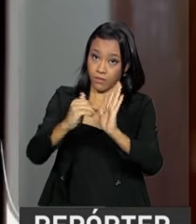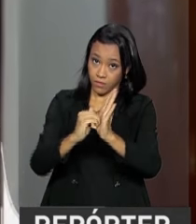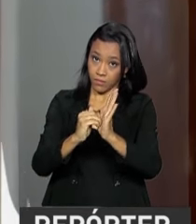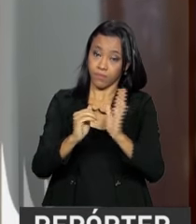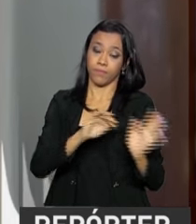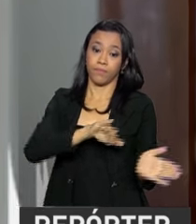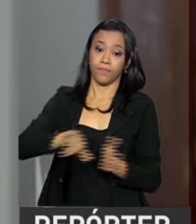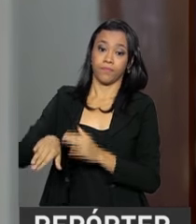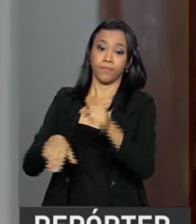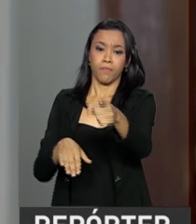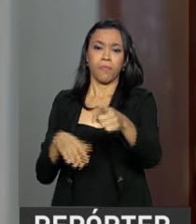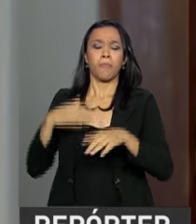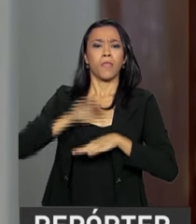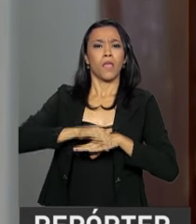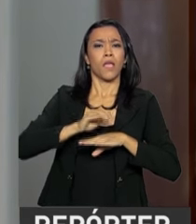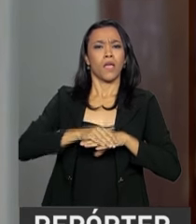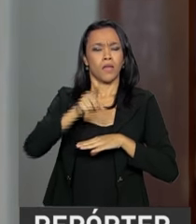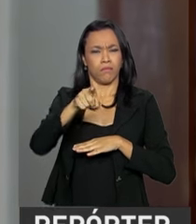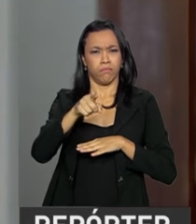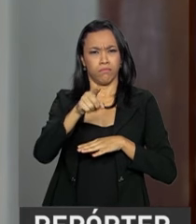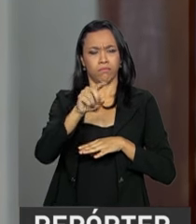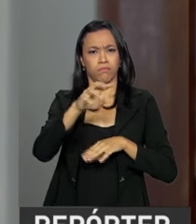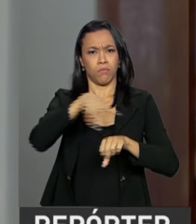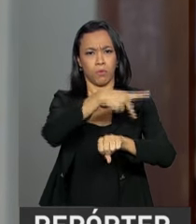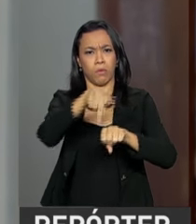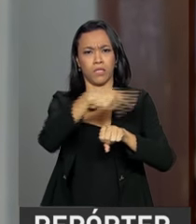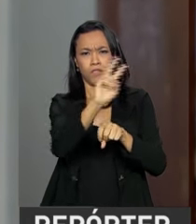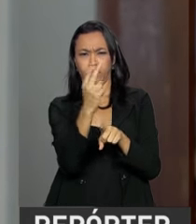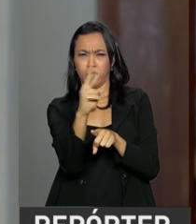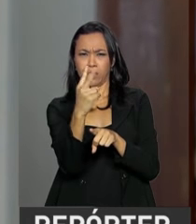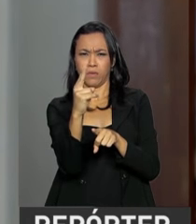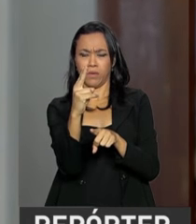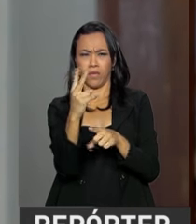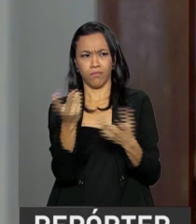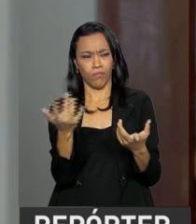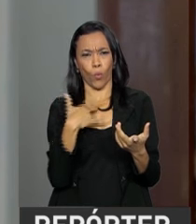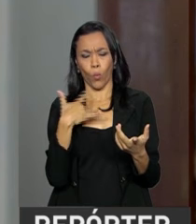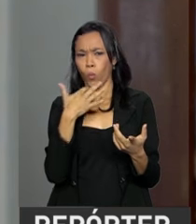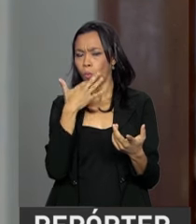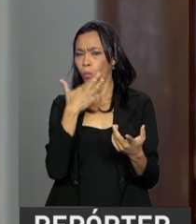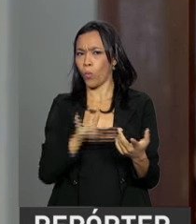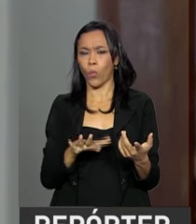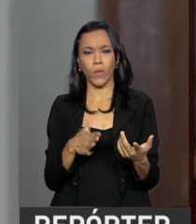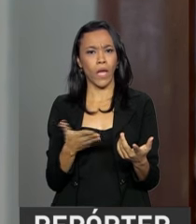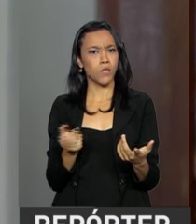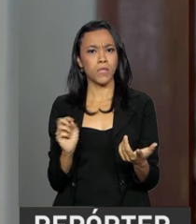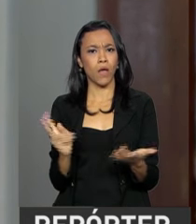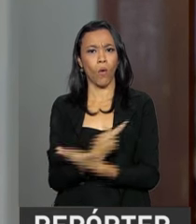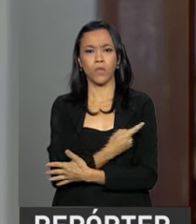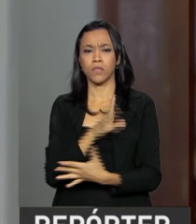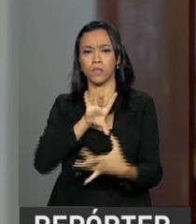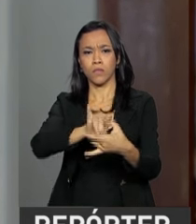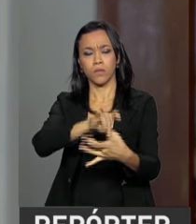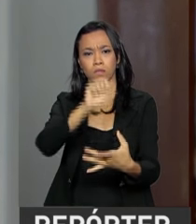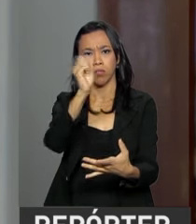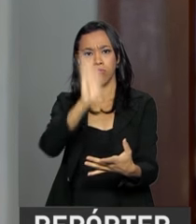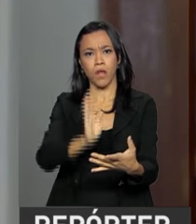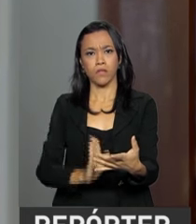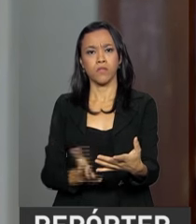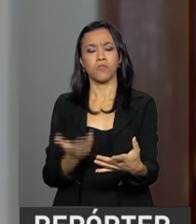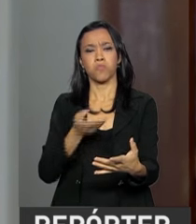manifestação do governo venezuelano reflete, em primeiro lugar, um profundo desconhecimento da realidade do Brasil,